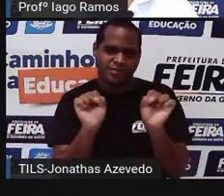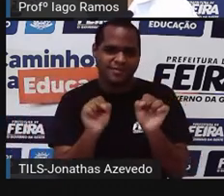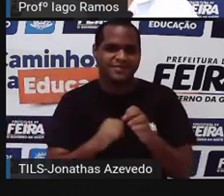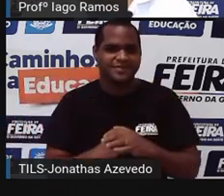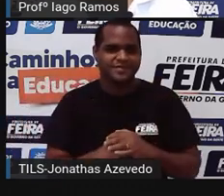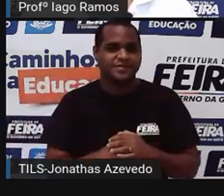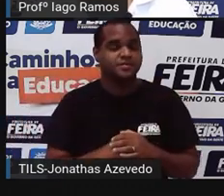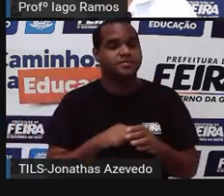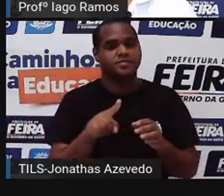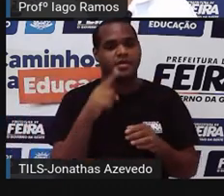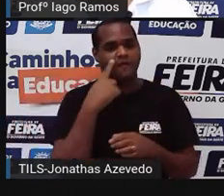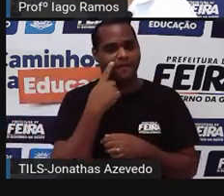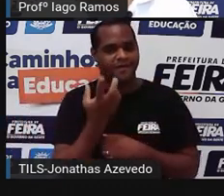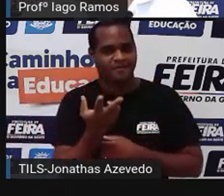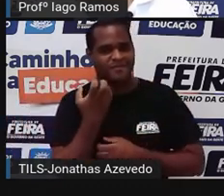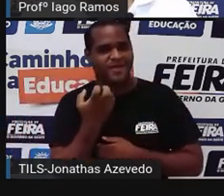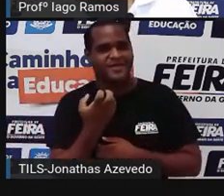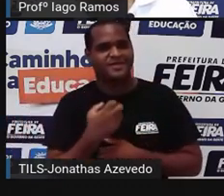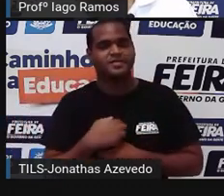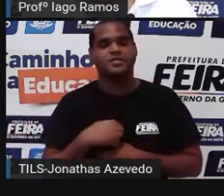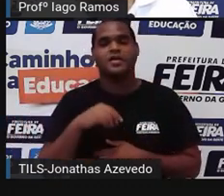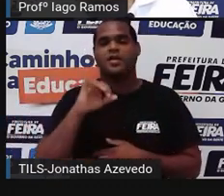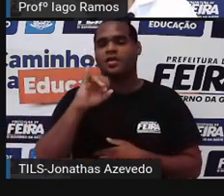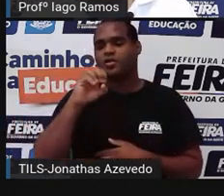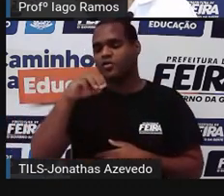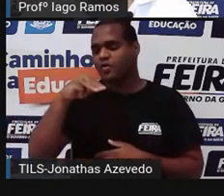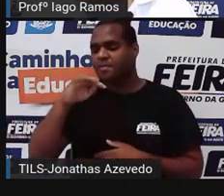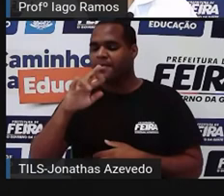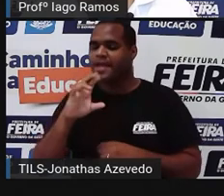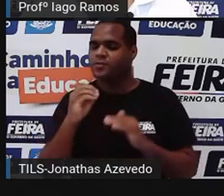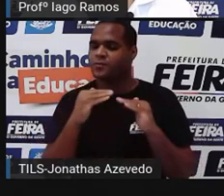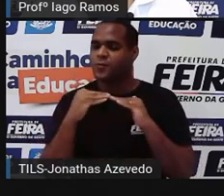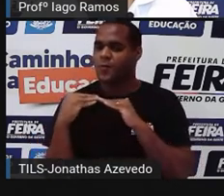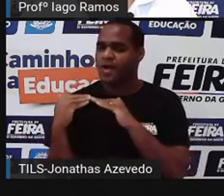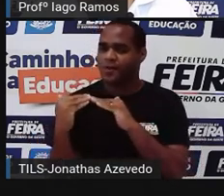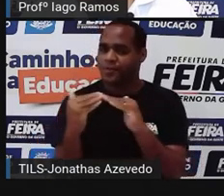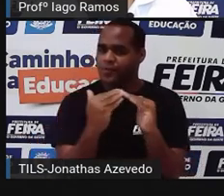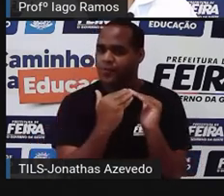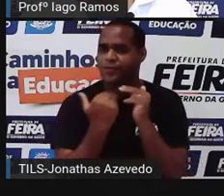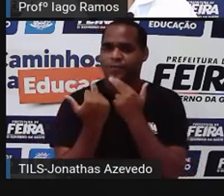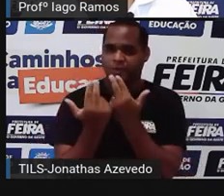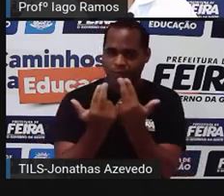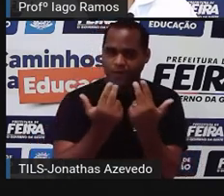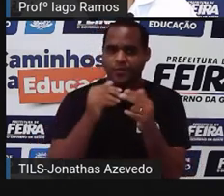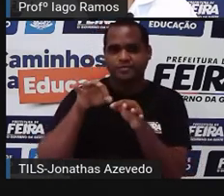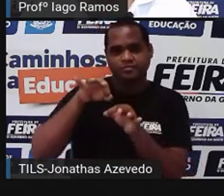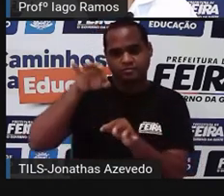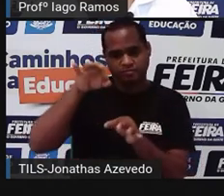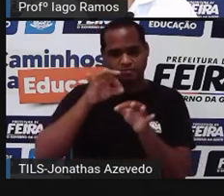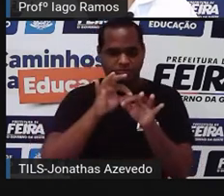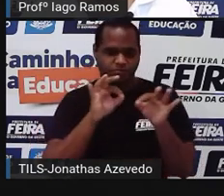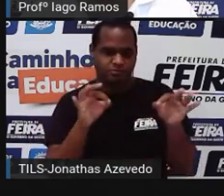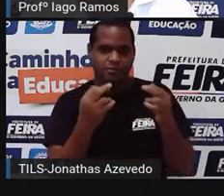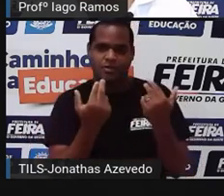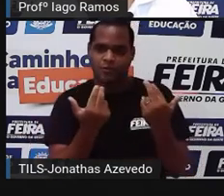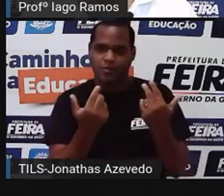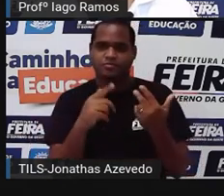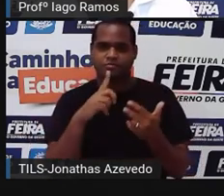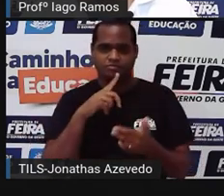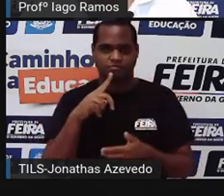mas veja é isométrico as medidas da figura não muda Olha só olha lá